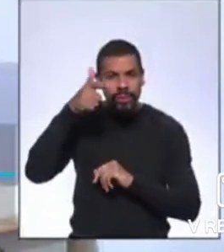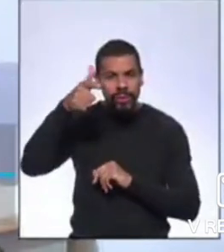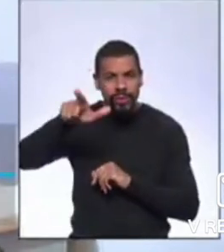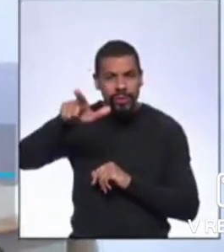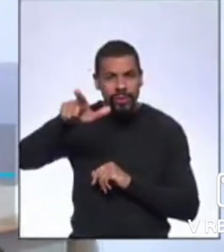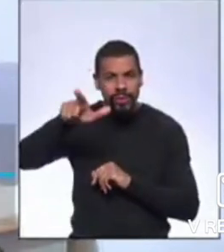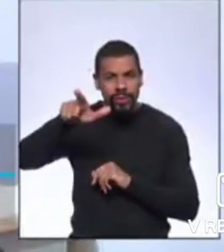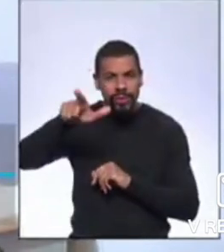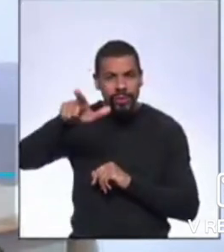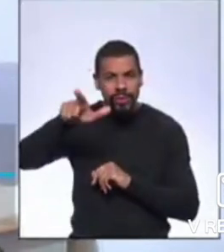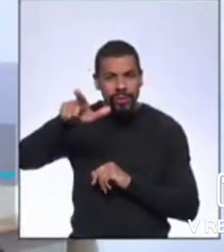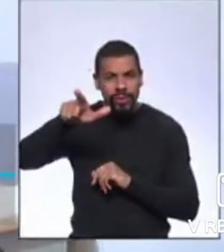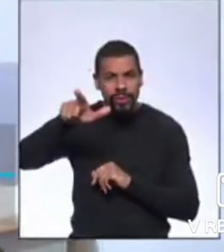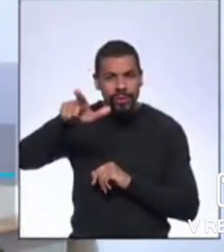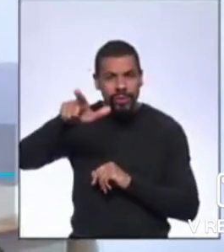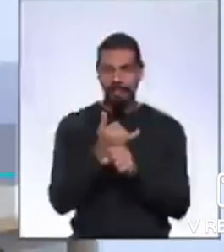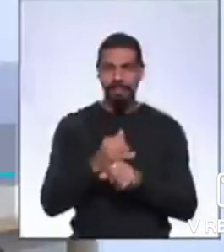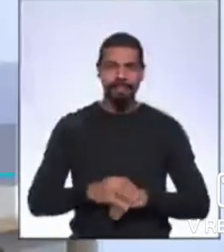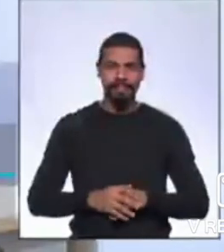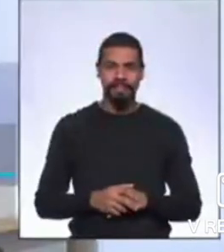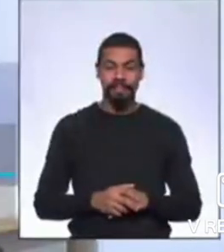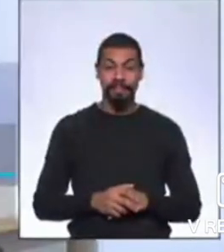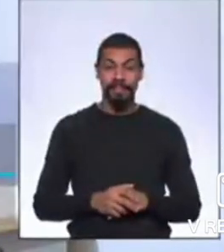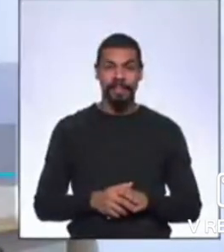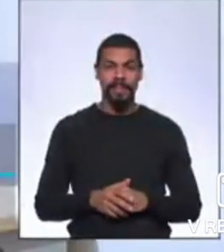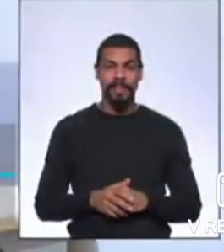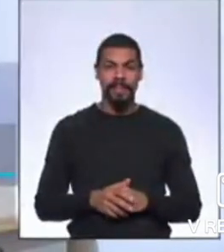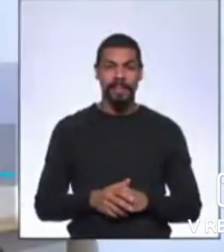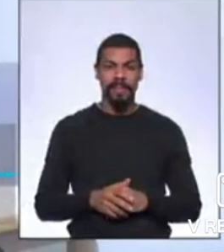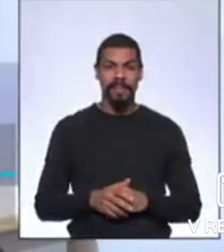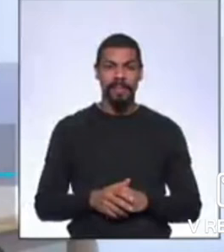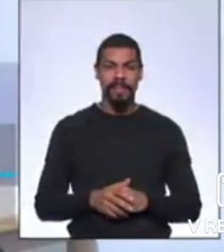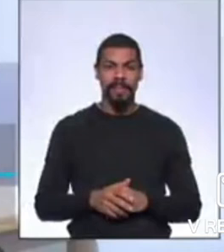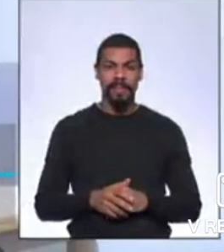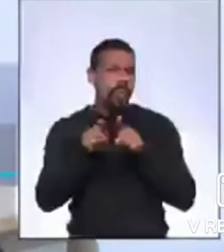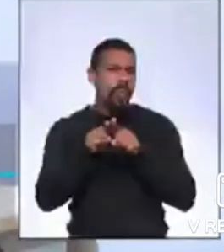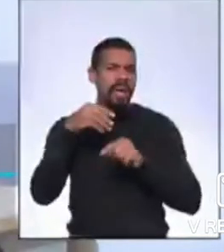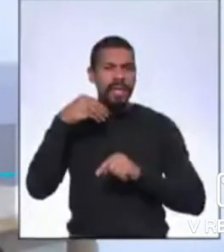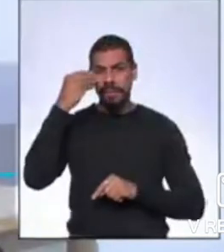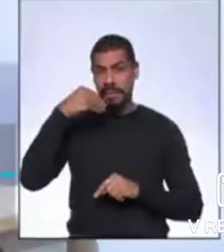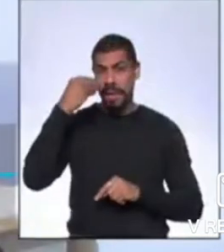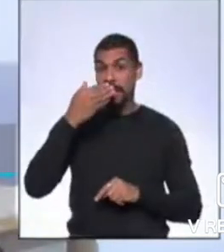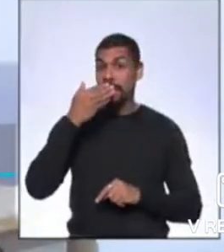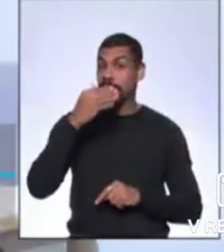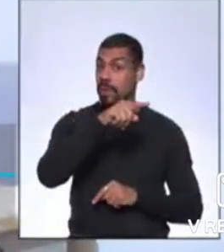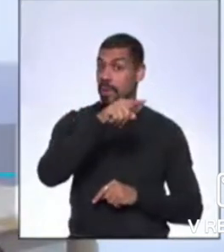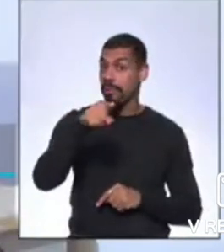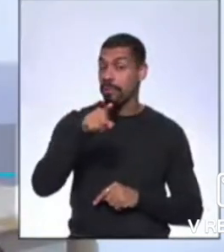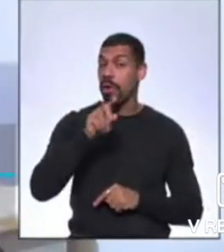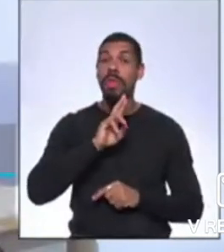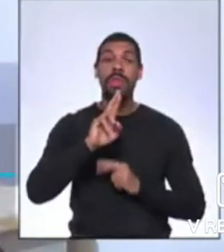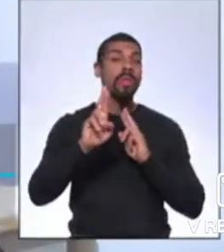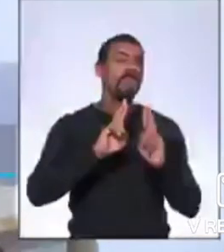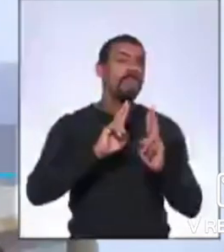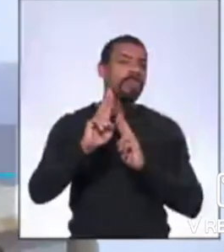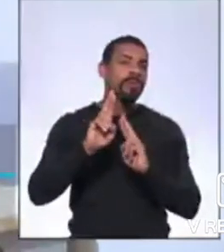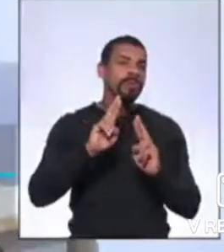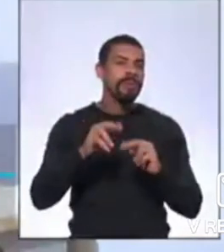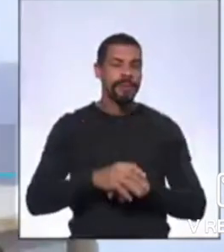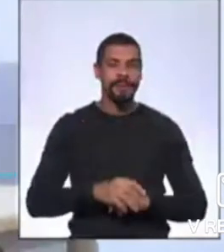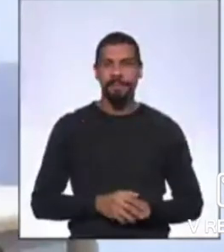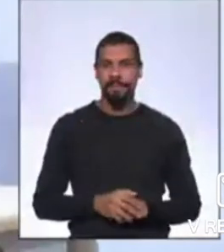tá ok? Então, pessoal, observaram o experimento? Né? Agora eu quero que vocês respondam algumas perguntas,